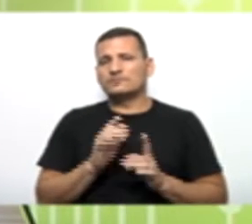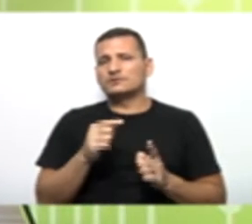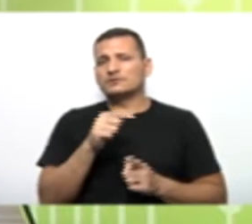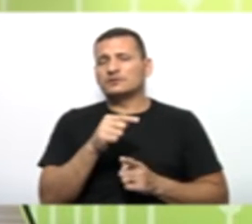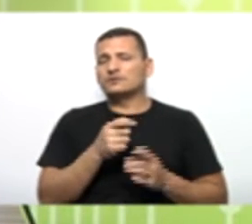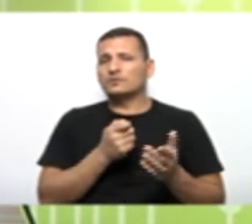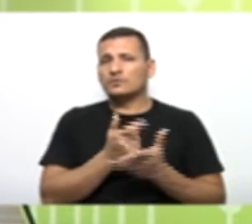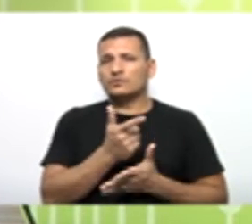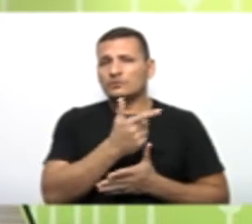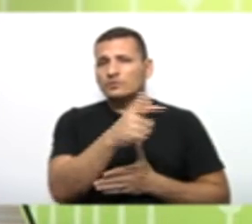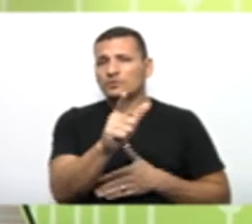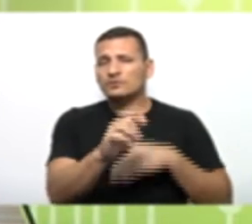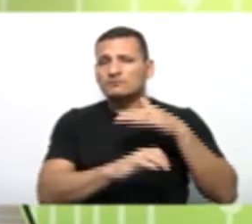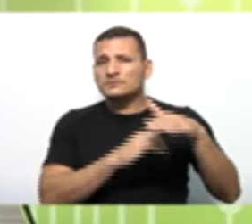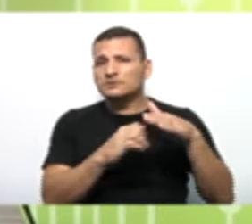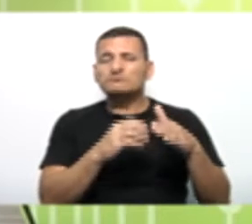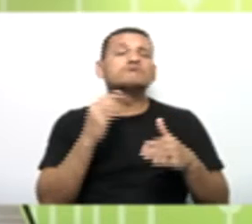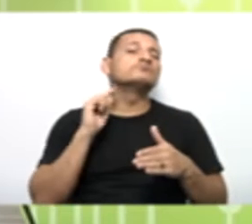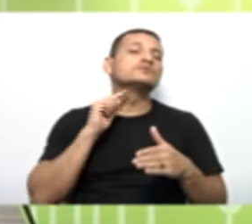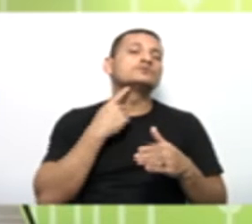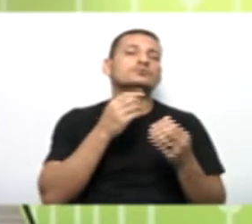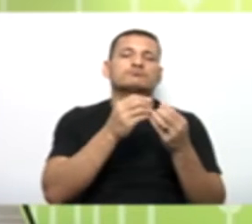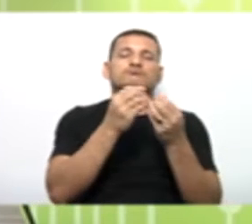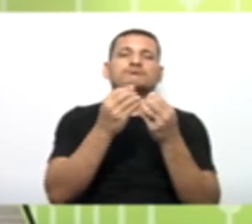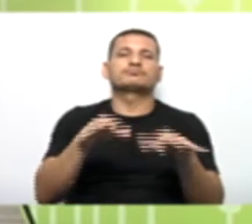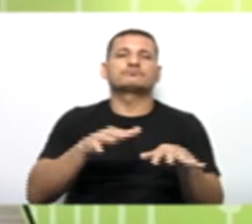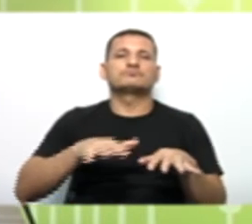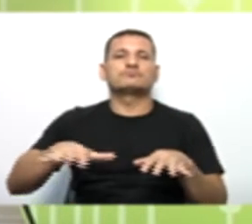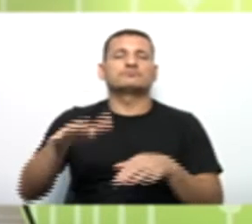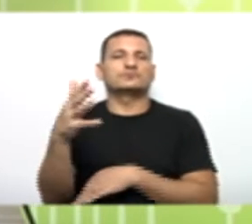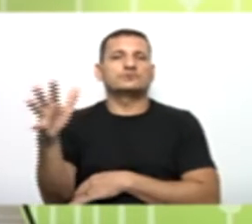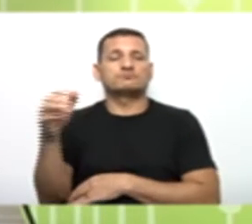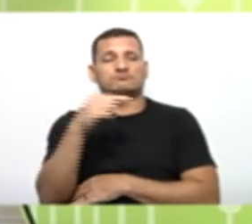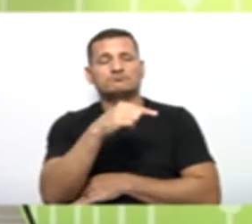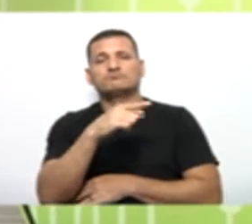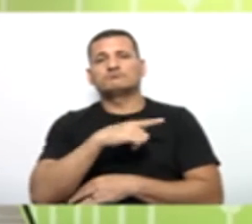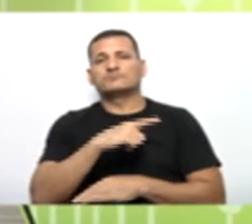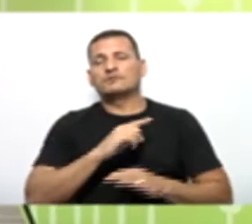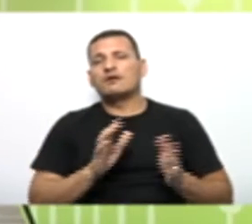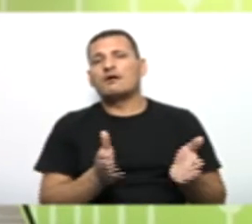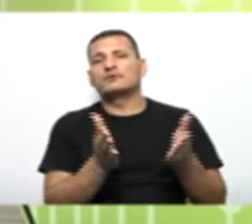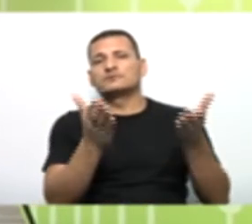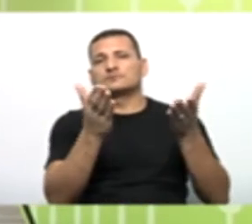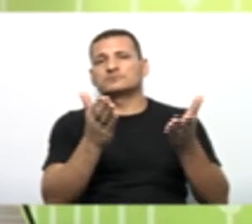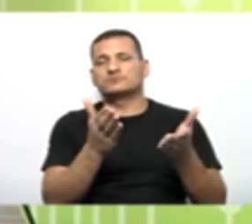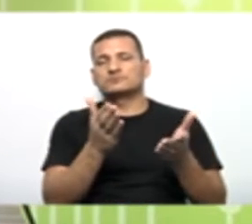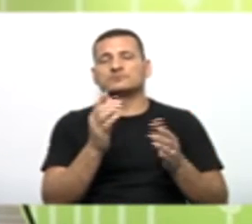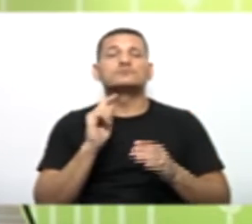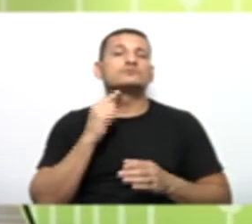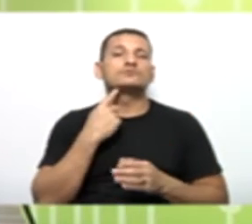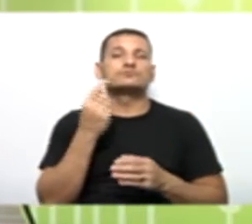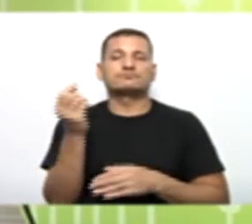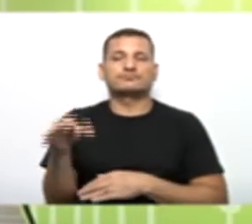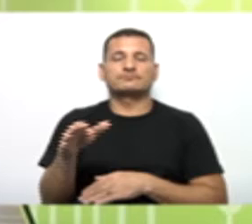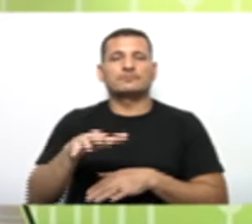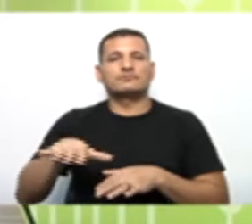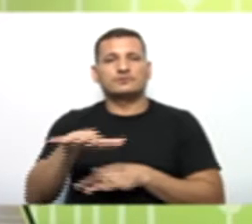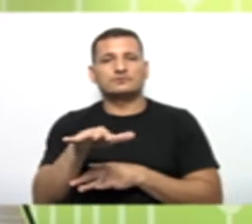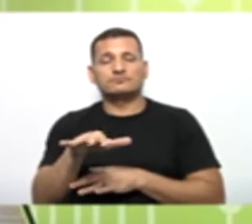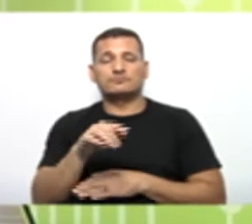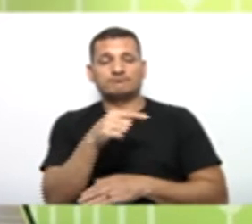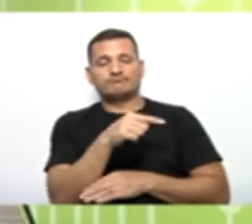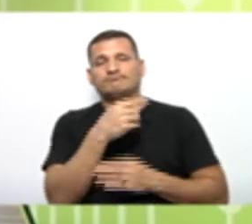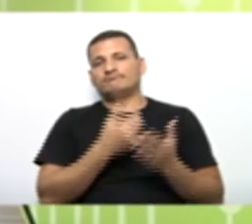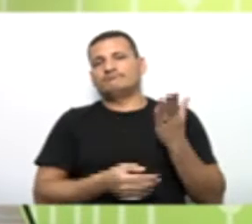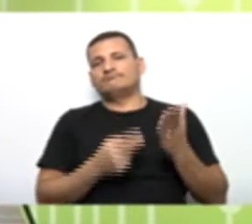insumos de uma empresa que polui o meio ambiente. Ela está fomentando a poluição do meio ambiente. E com isso a empresa vai perder a credibilidade dela